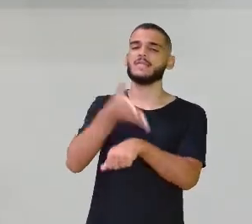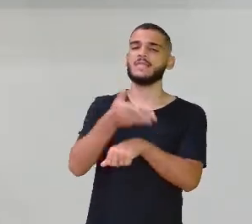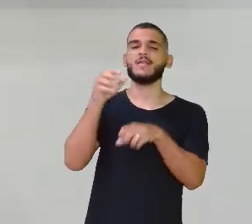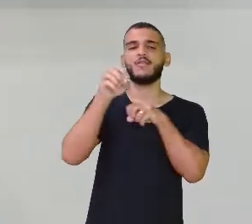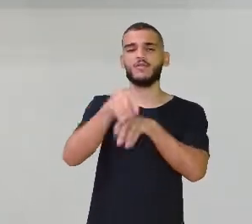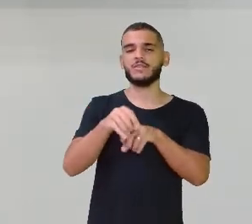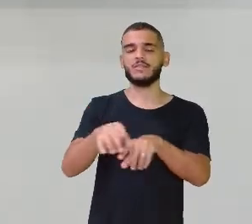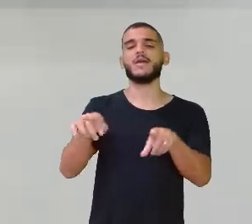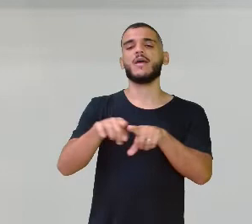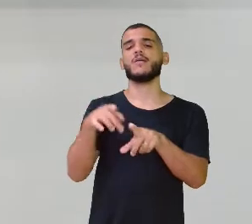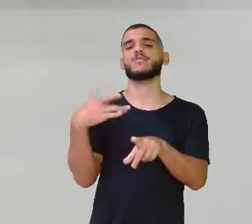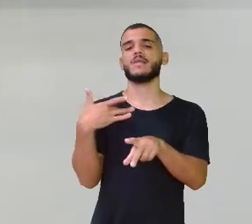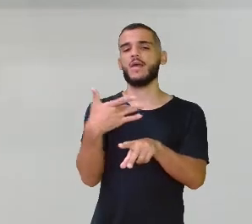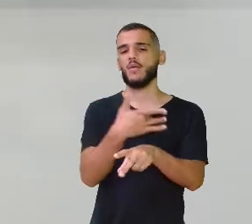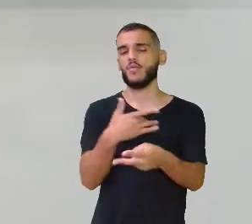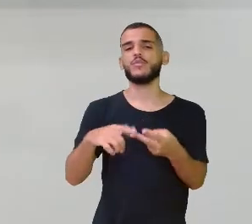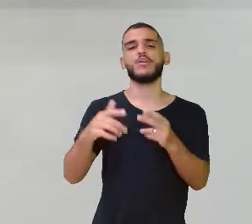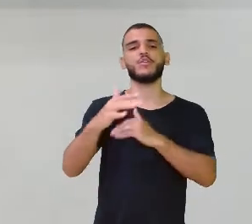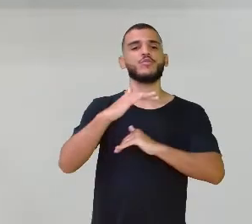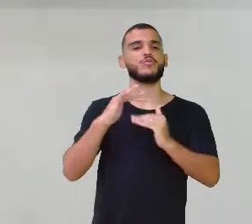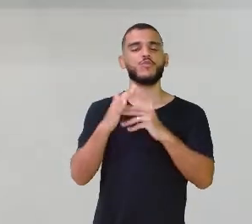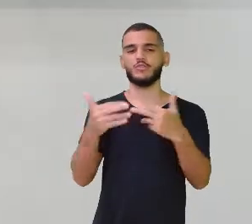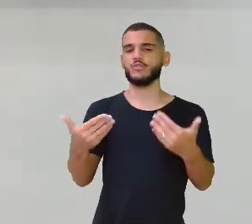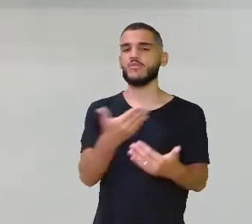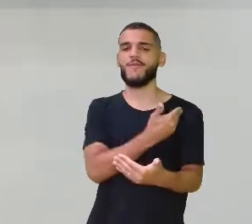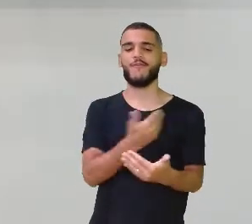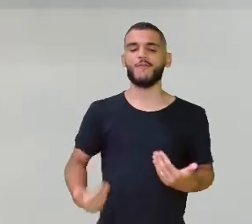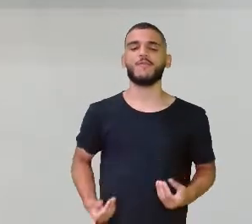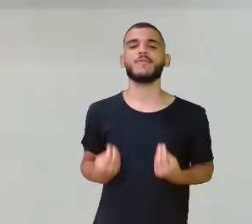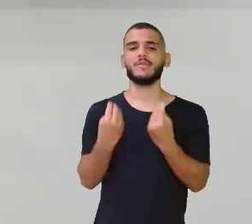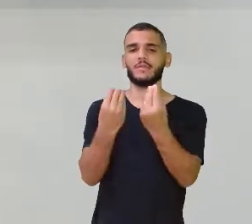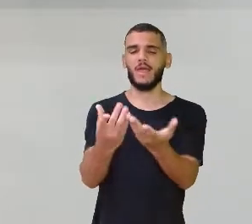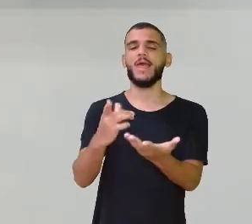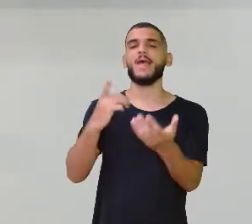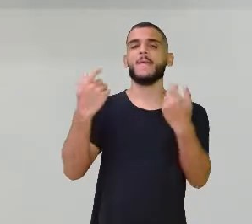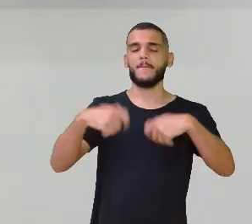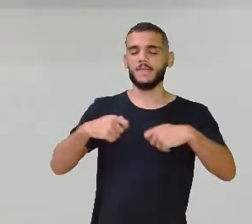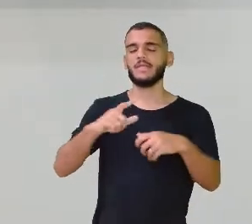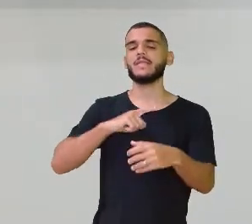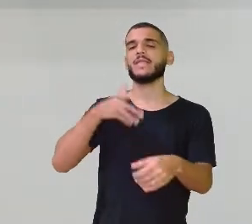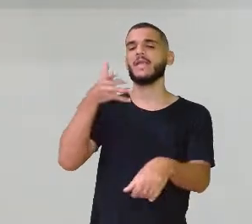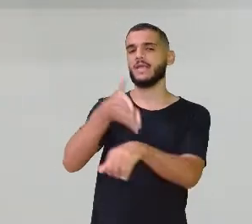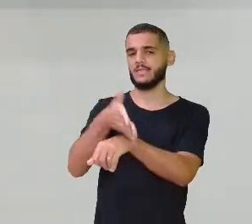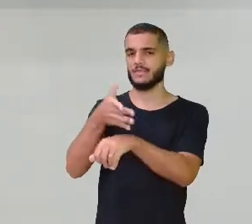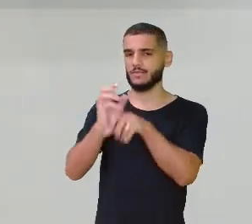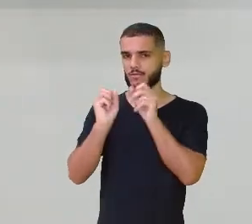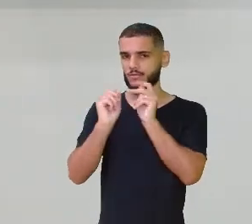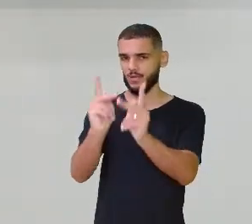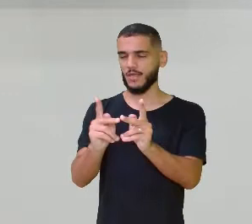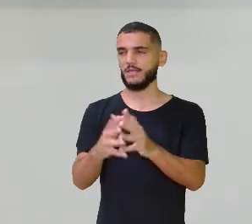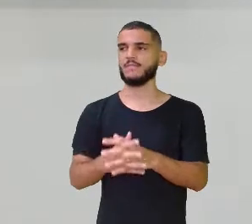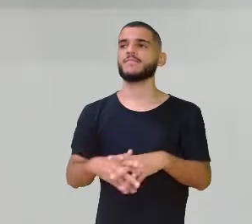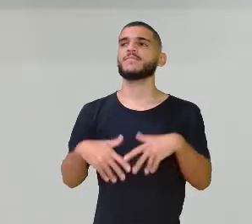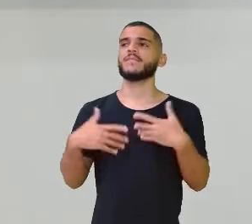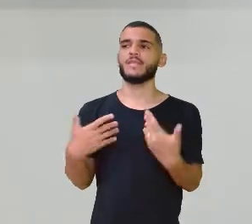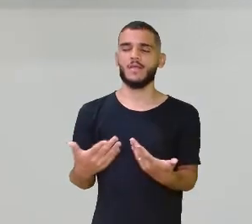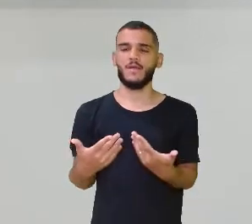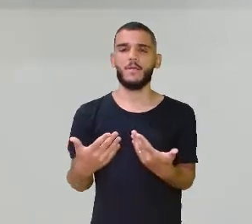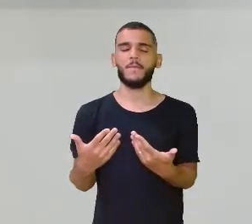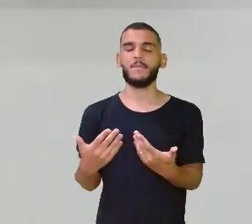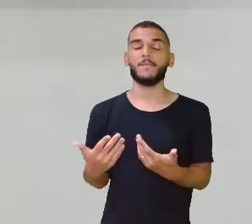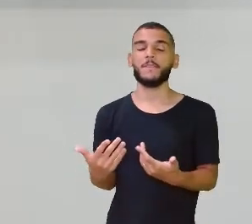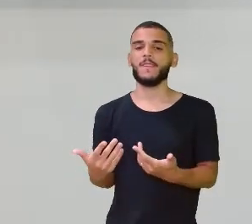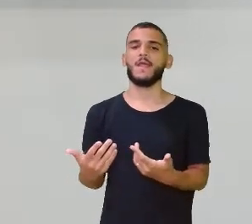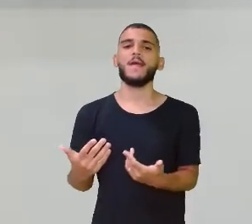acesso à saúde, tudo que é fornecido pelo governo, você tem que ter o acesso, tá certo? E para ajudar